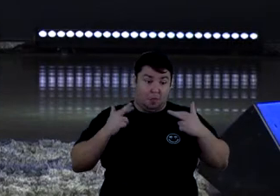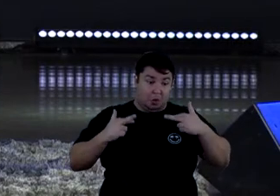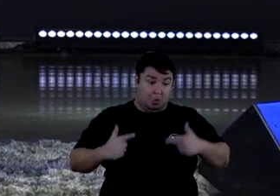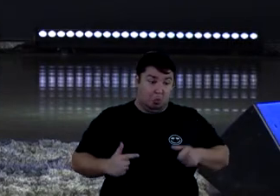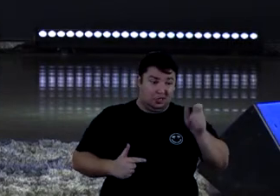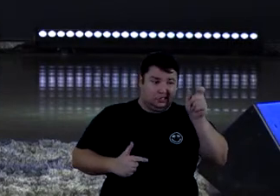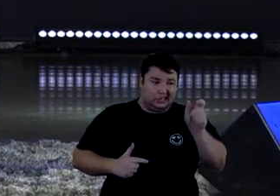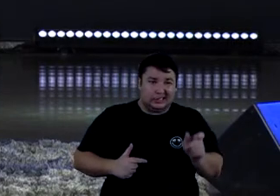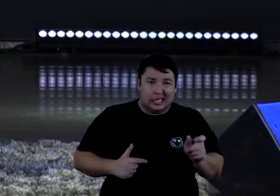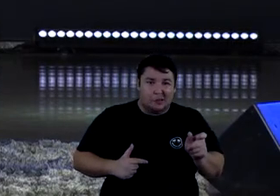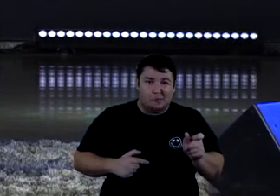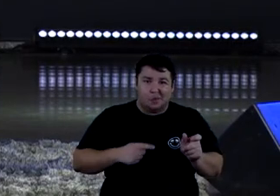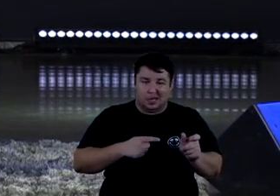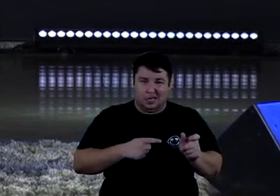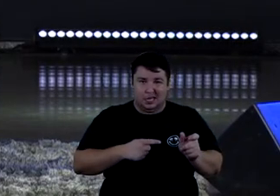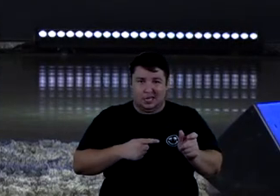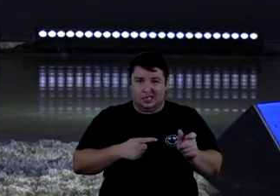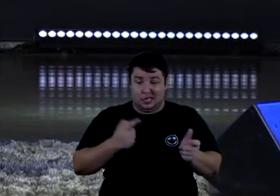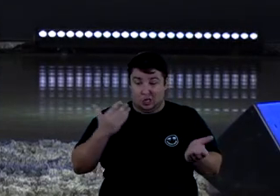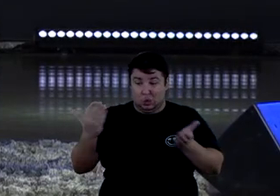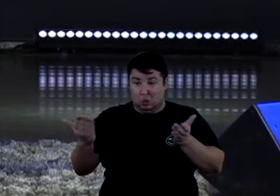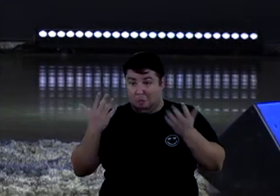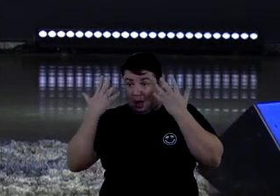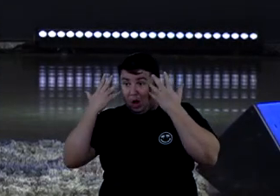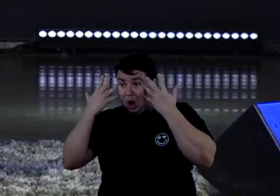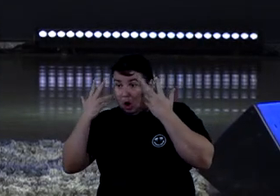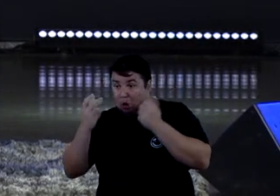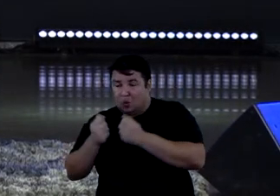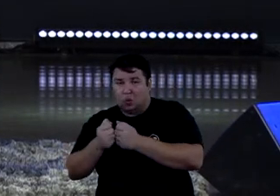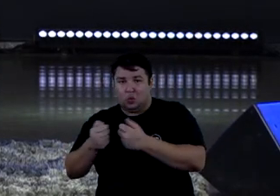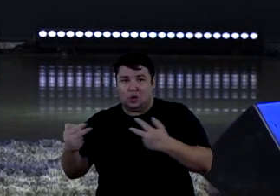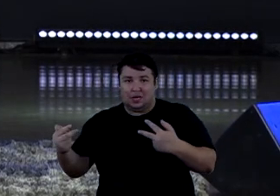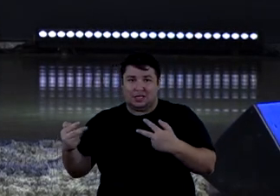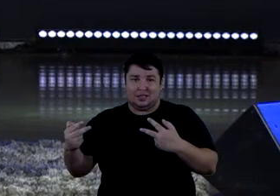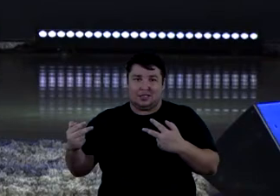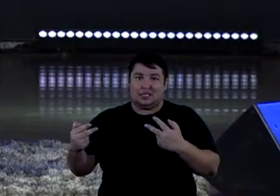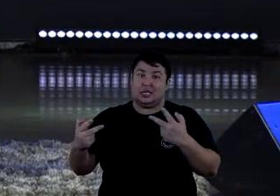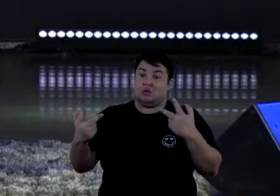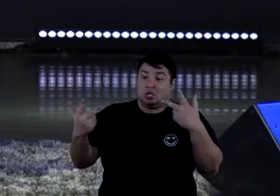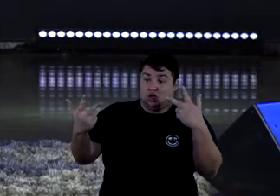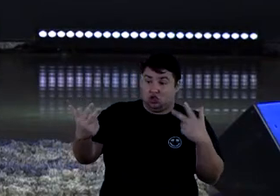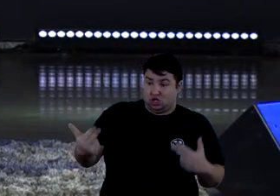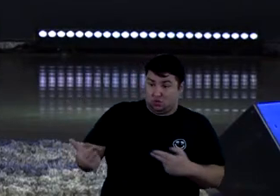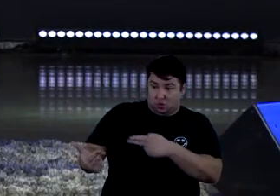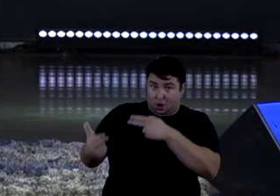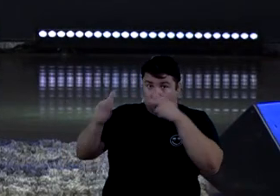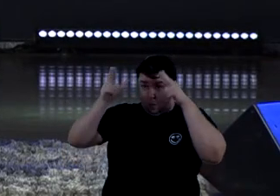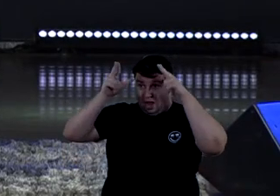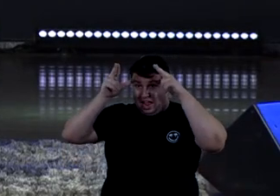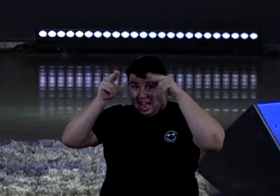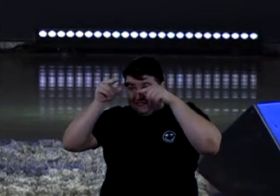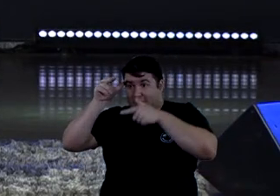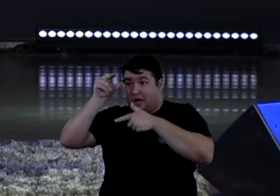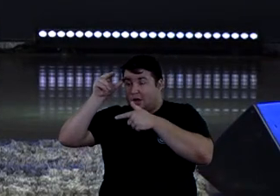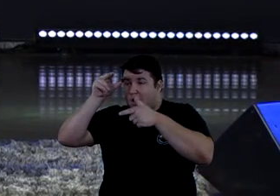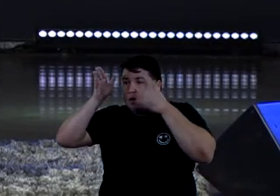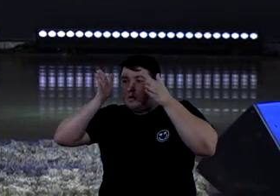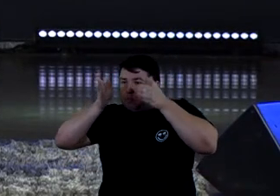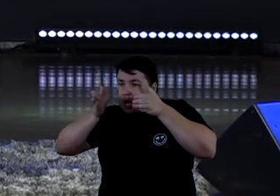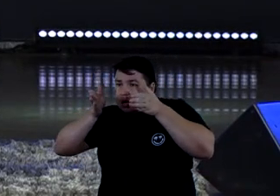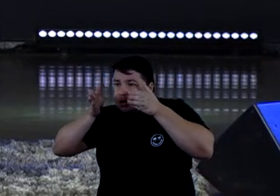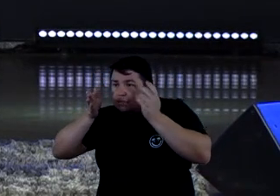salmista não escreveu para bicho, ele escreveu para nós, amém? Ele está dizendo, não seja como um cavalo e uma mula que precisa